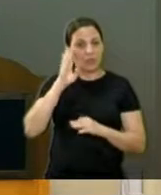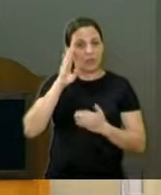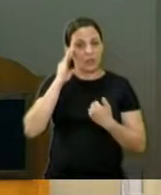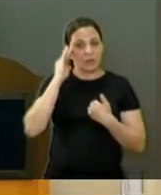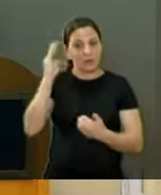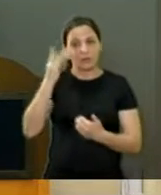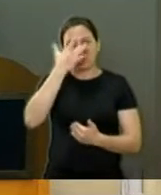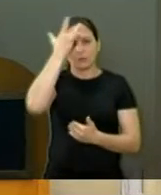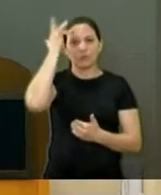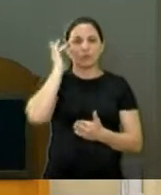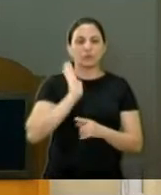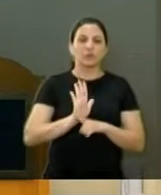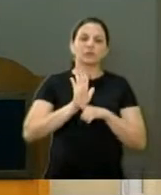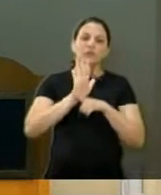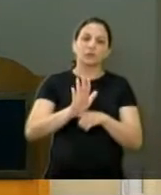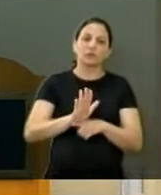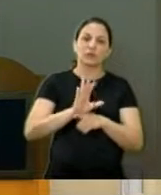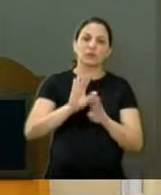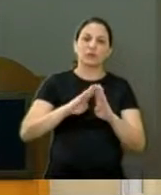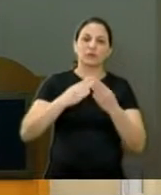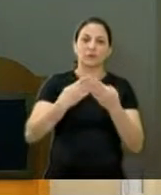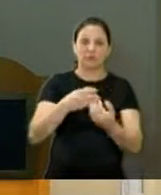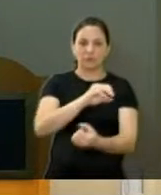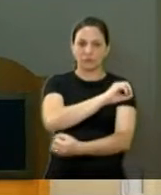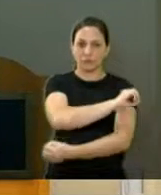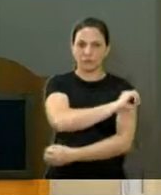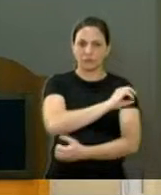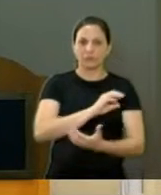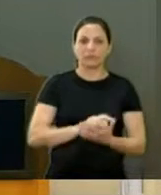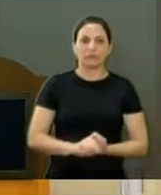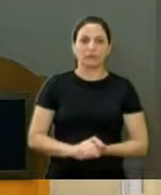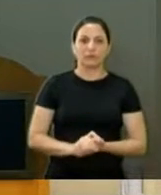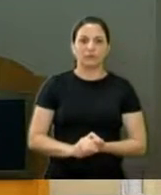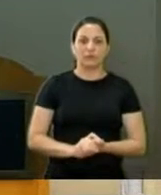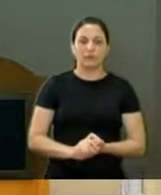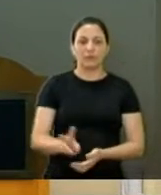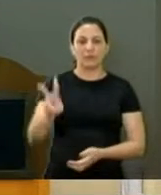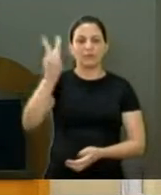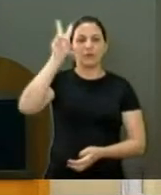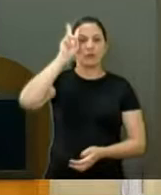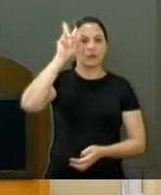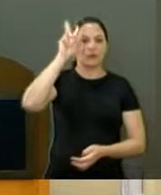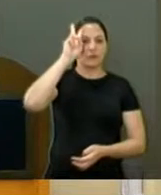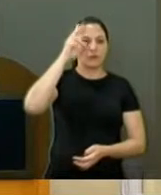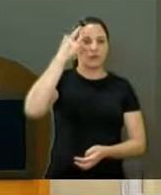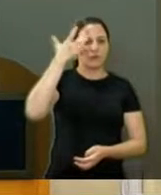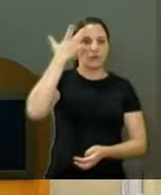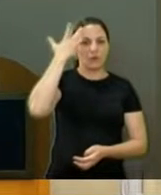que te ajudar a creche e também na segunda feira